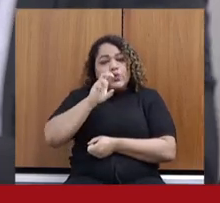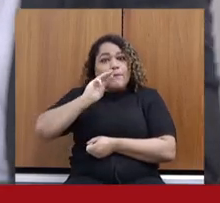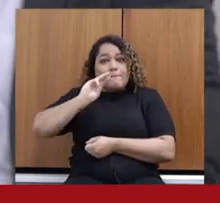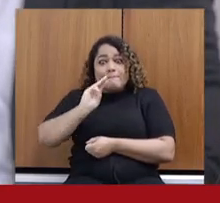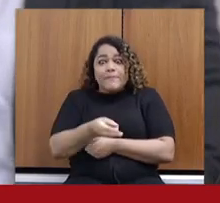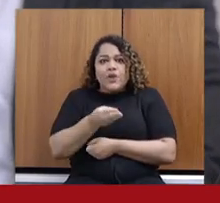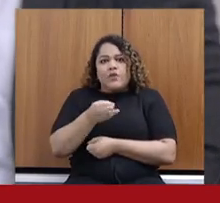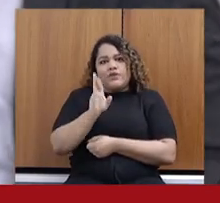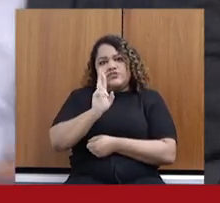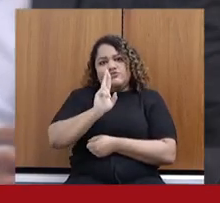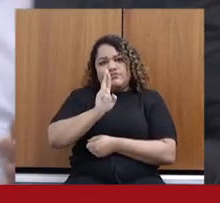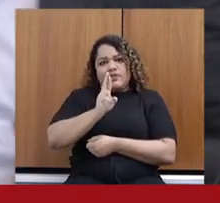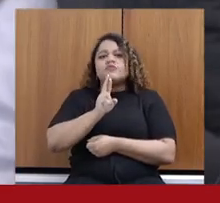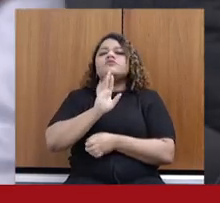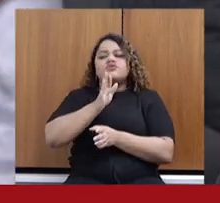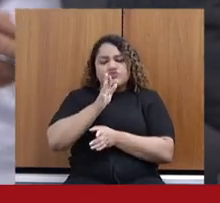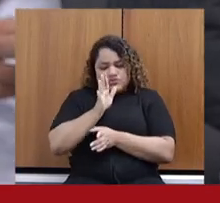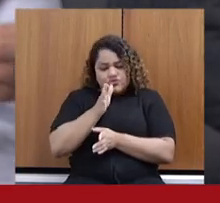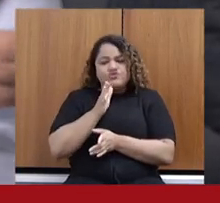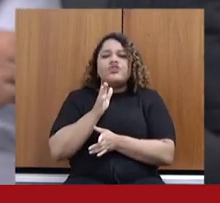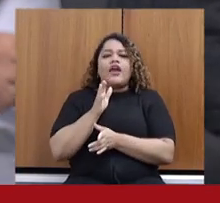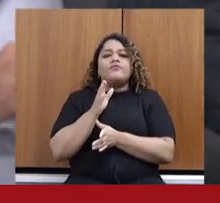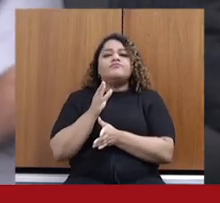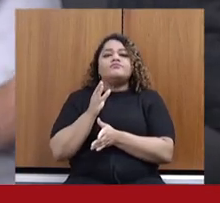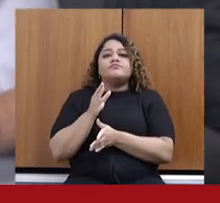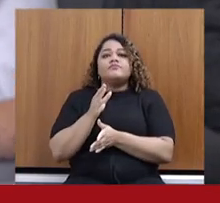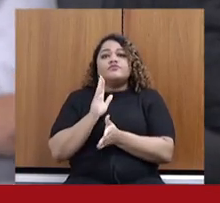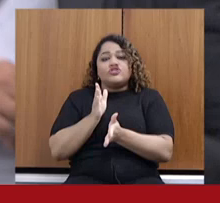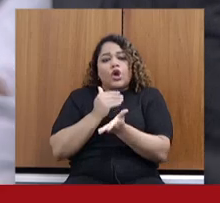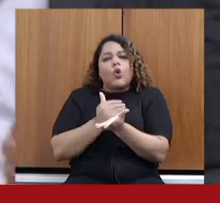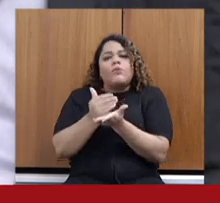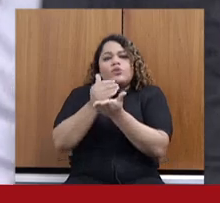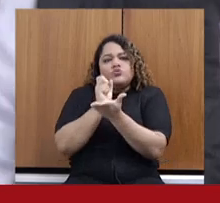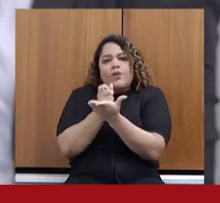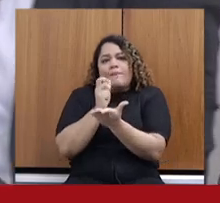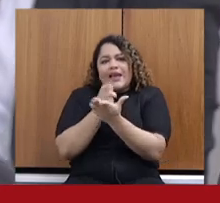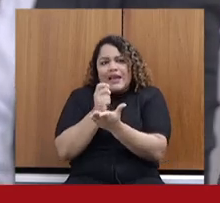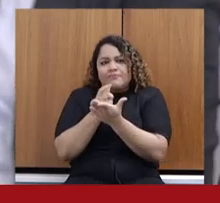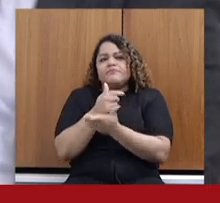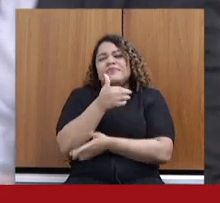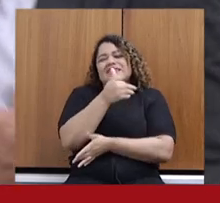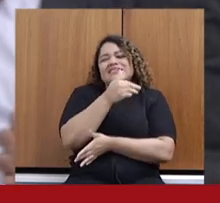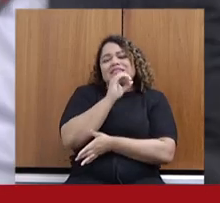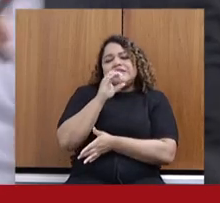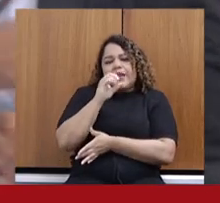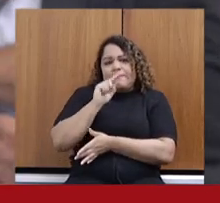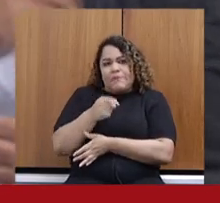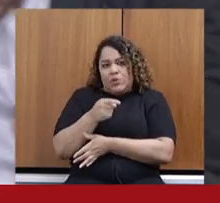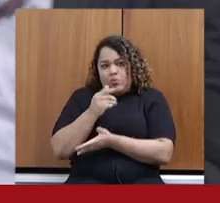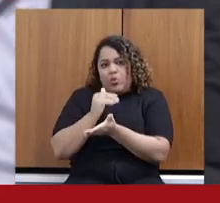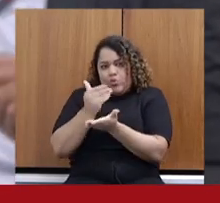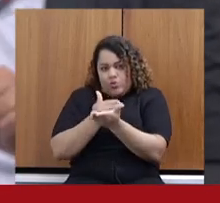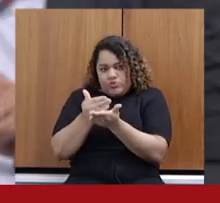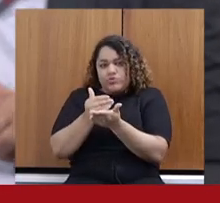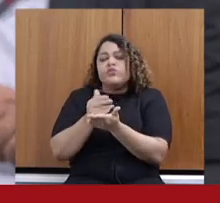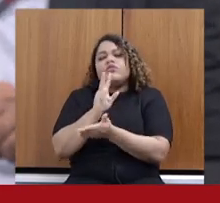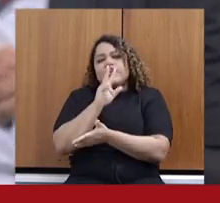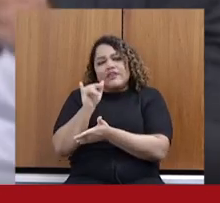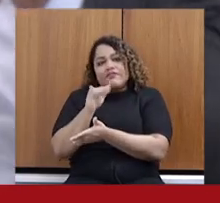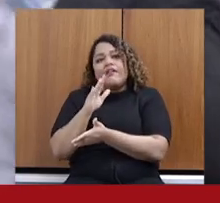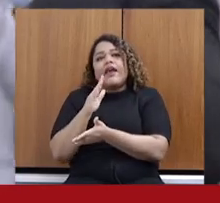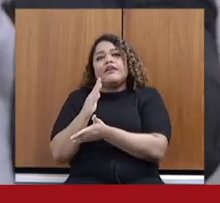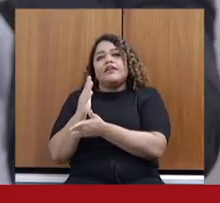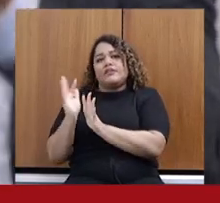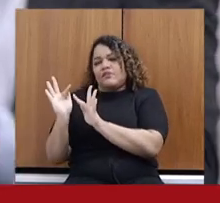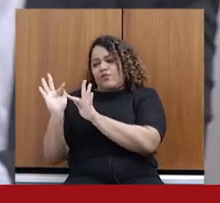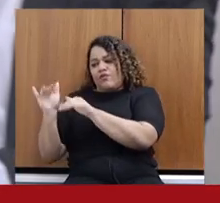está empenhado, já foi pago, já iniciamos os pagamentos, né, já foi pago 100 mil reais, e a nossa expectativa é, sim, de encerrar,